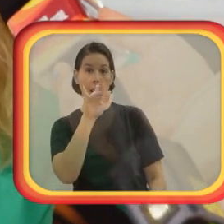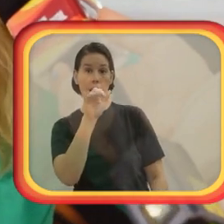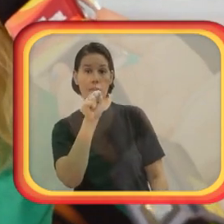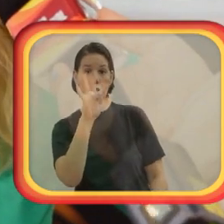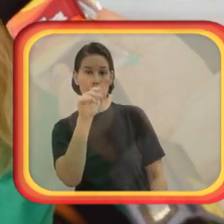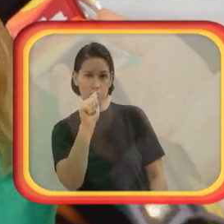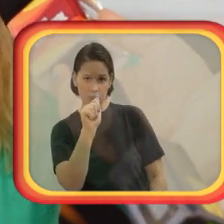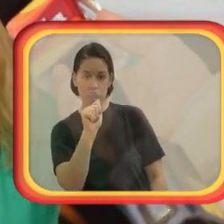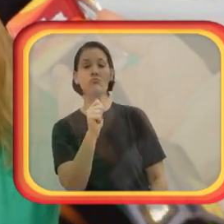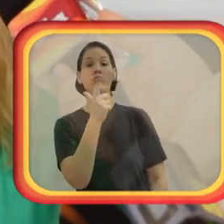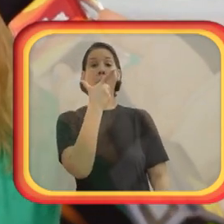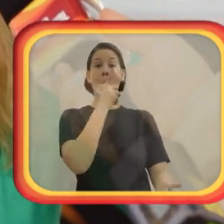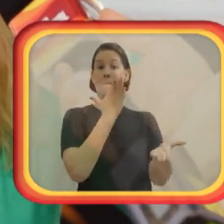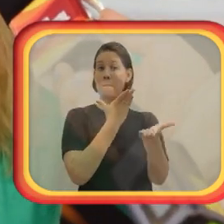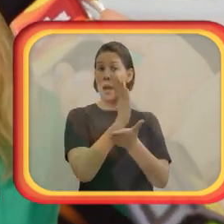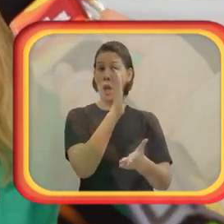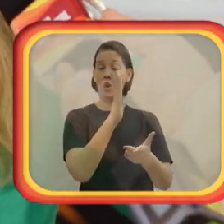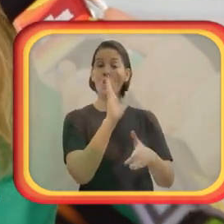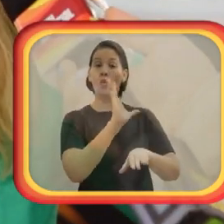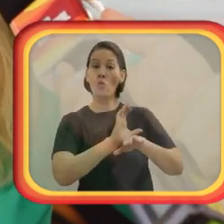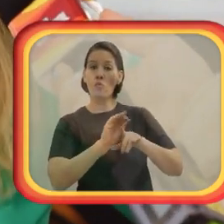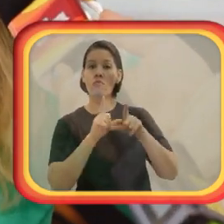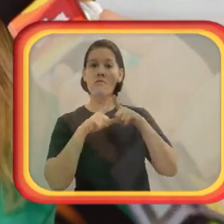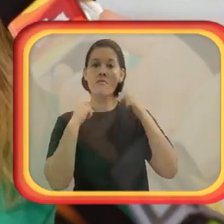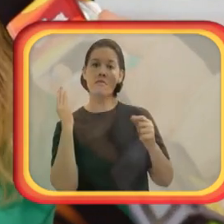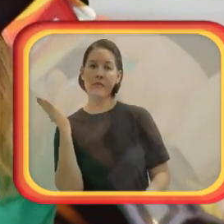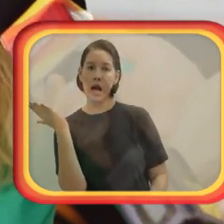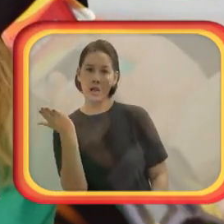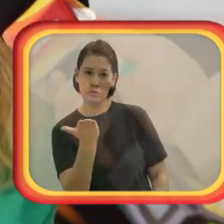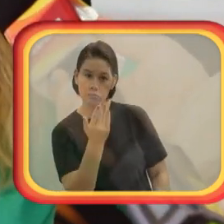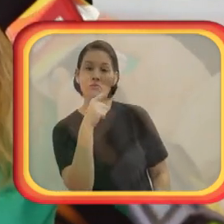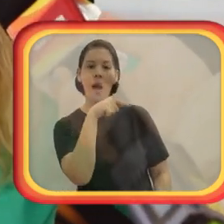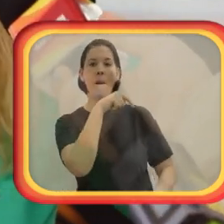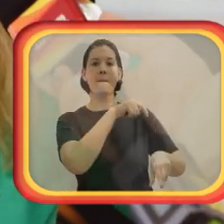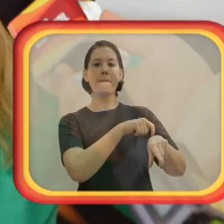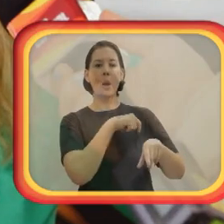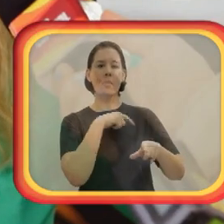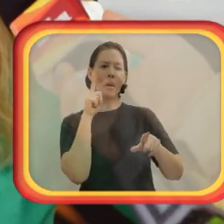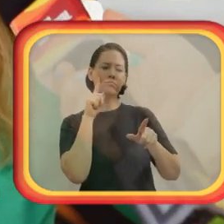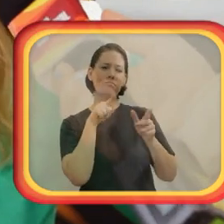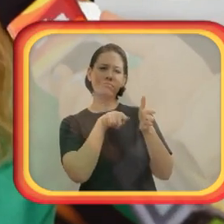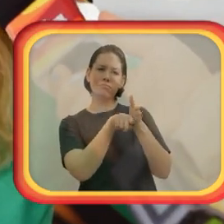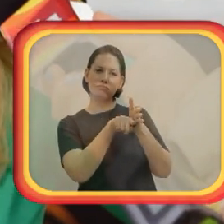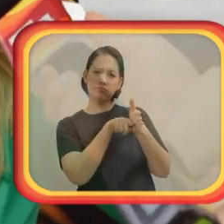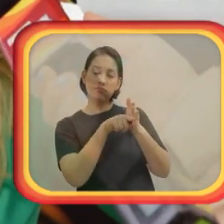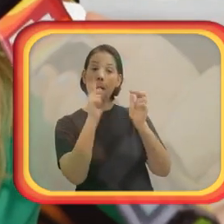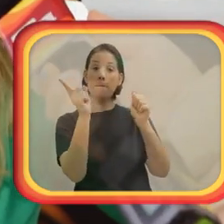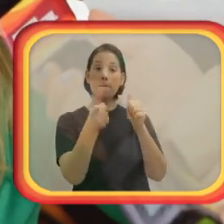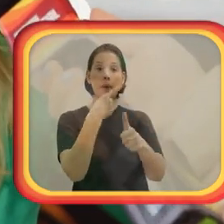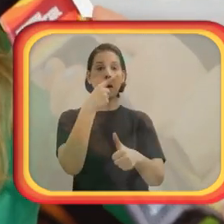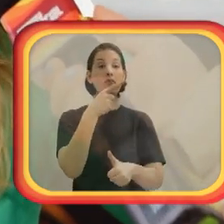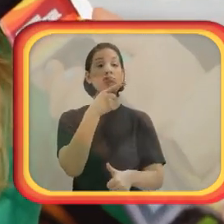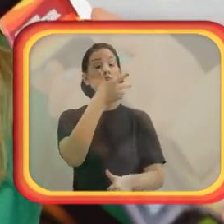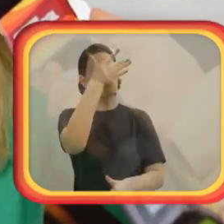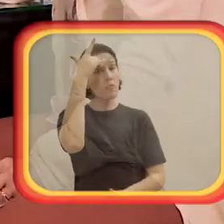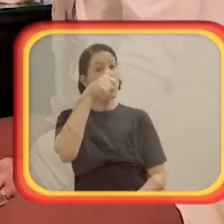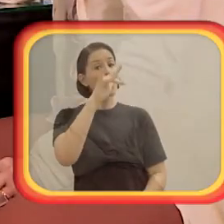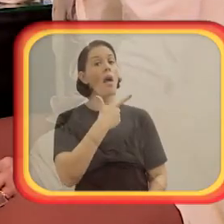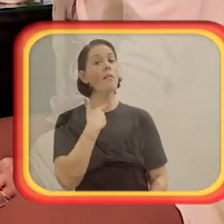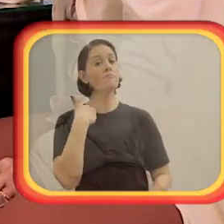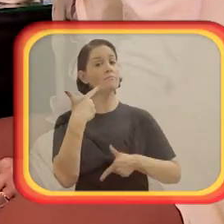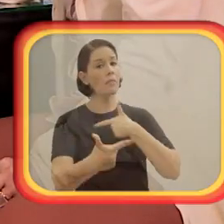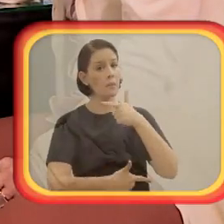a partir daí, a gente vai identificar primeiro quem é que quer trabalhar, segundo a família que quer que a